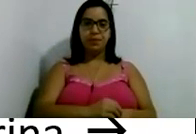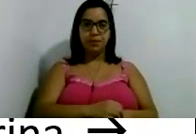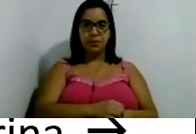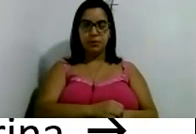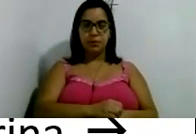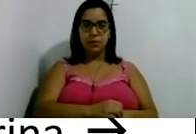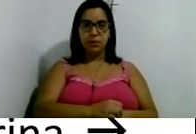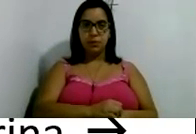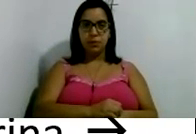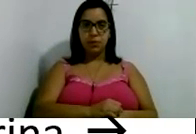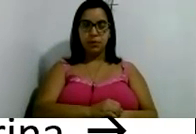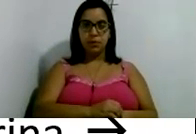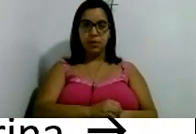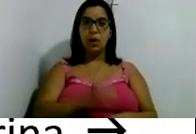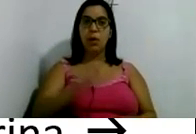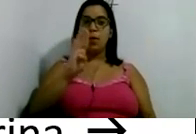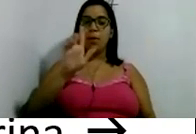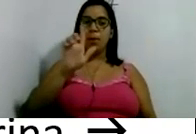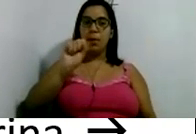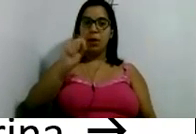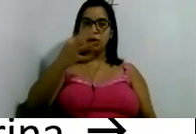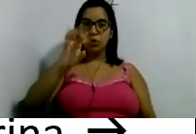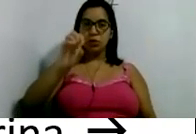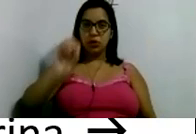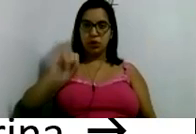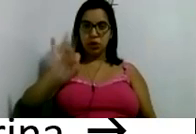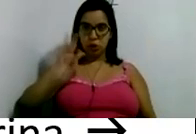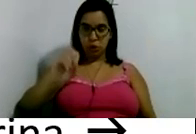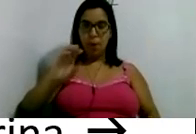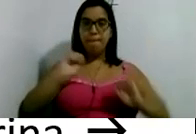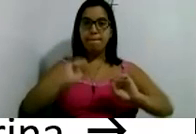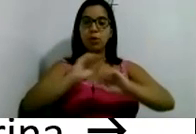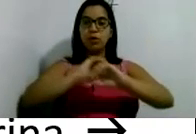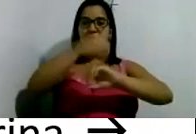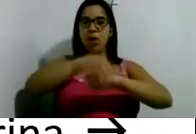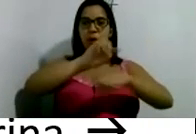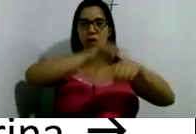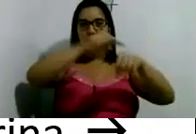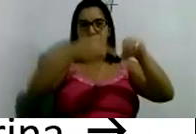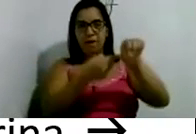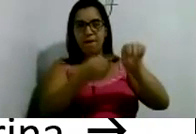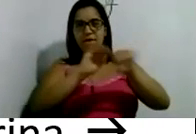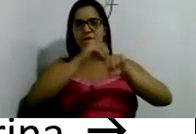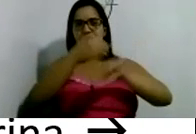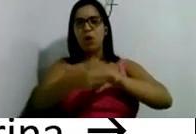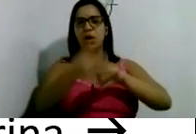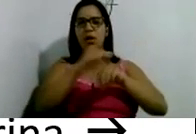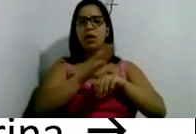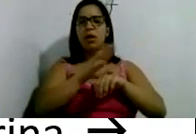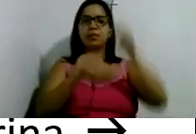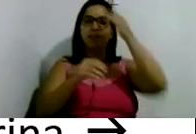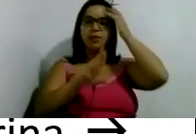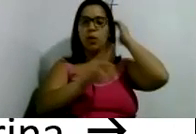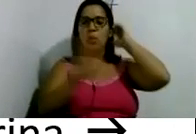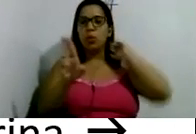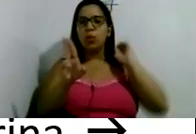Então, o blastocisto ele pode se implantar fora da cavidade uterina. Então, alguém sabe qual